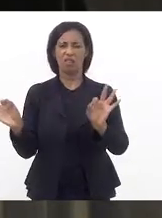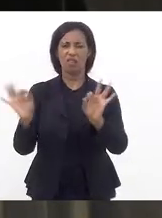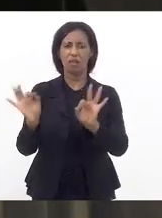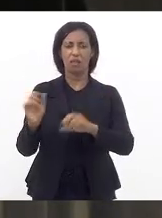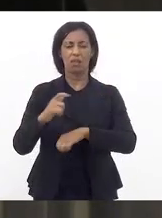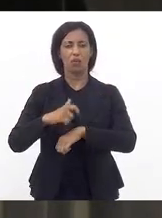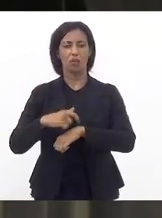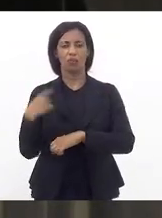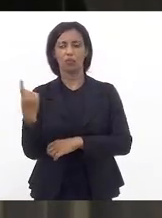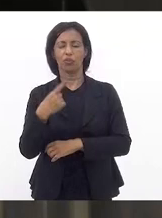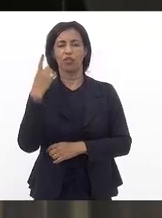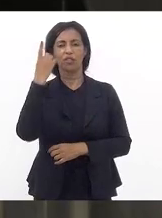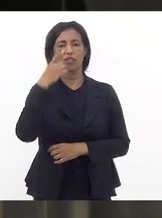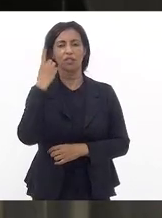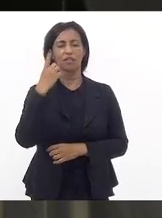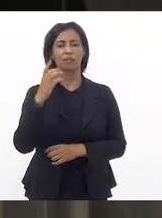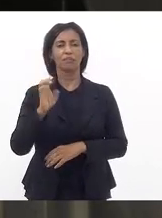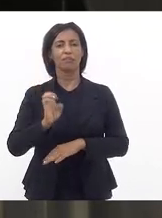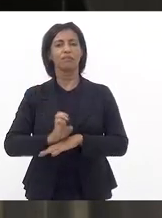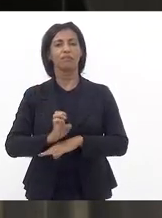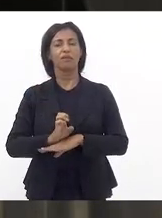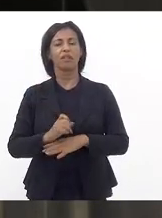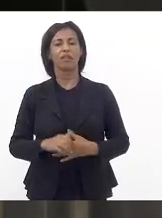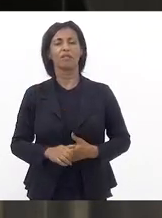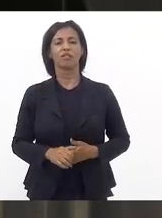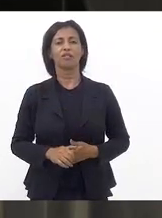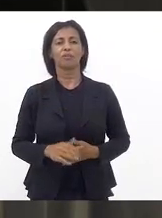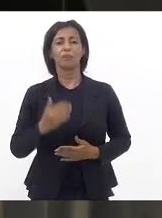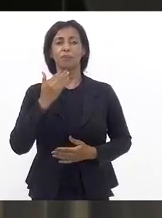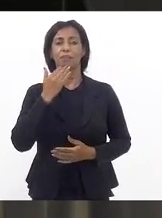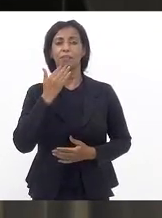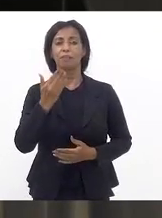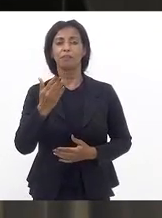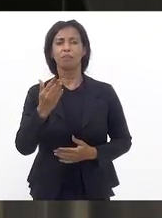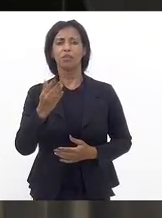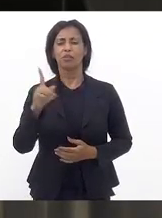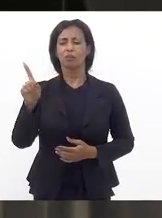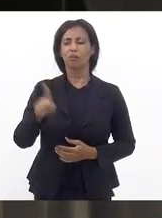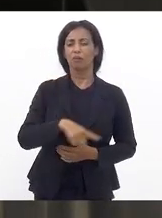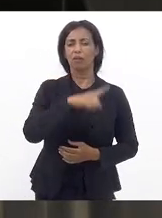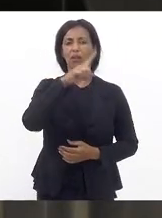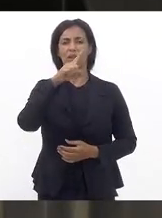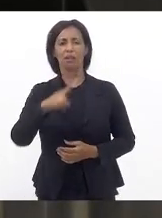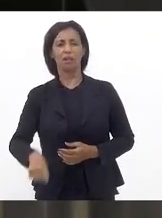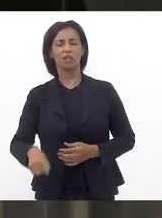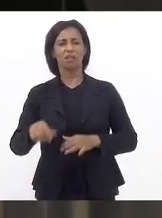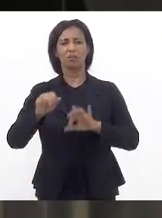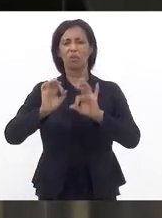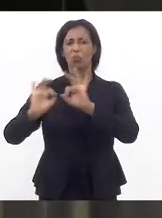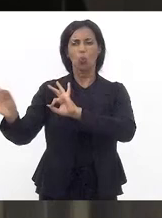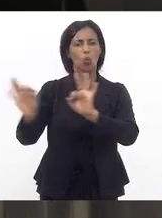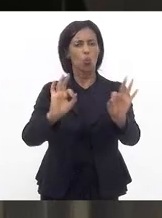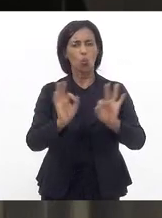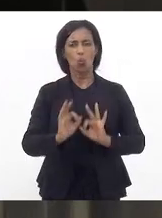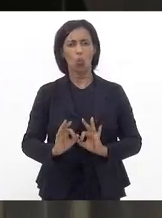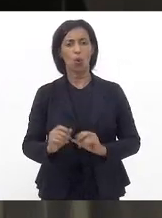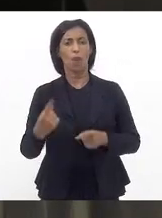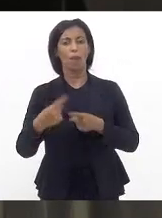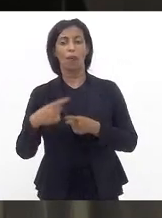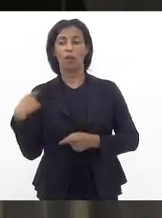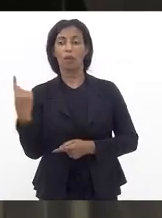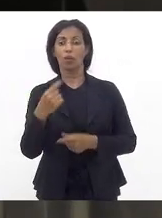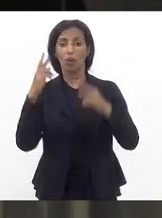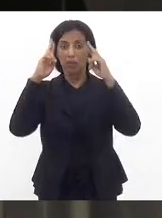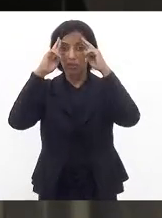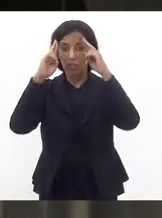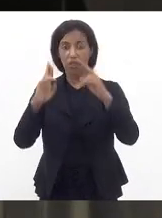nenhum momento nós deputados estaduais conservadores pedimos a censura o cancelamento de quem quer que seja porque